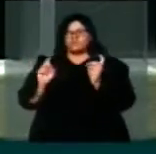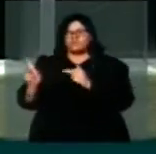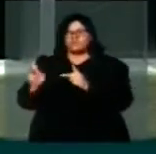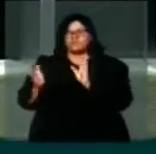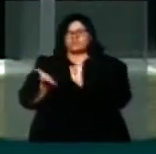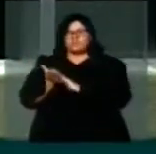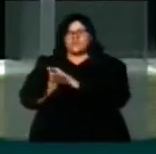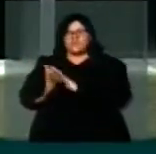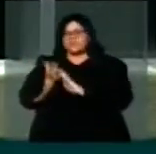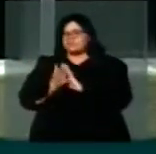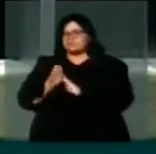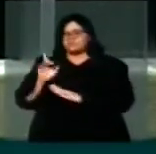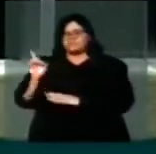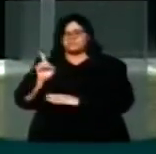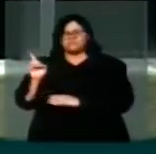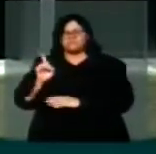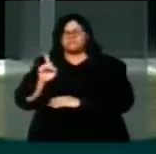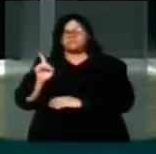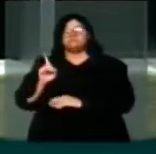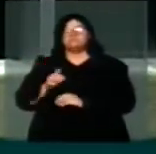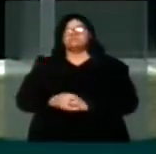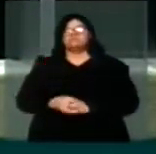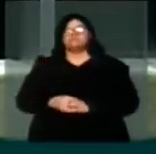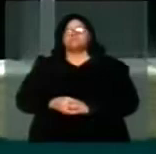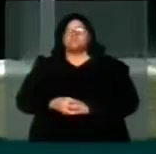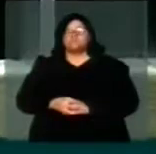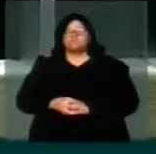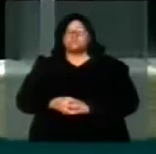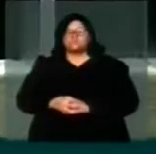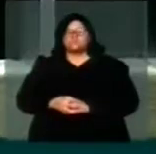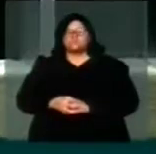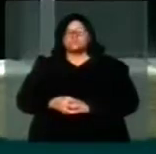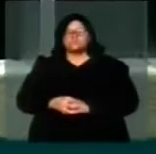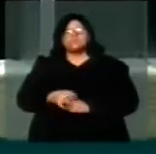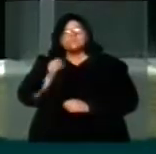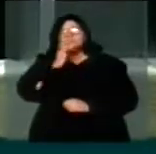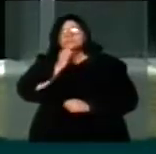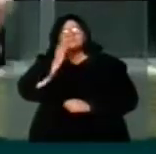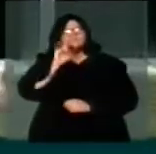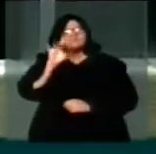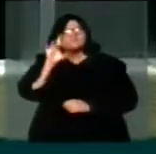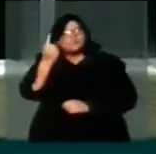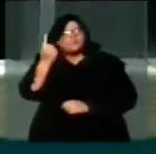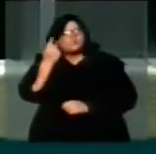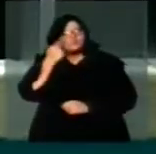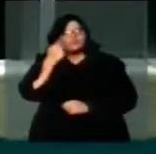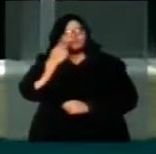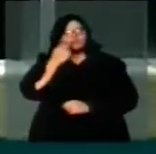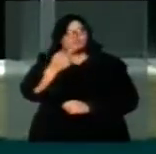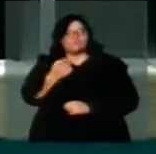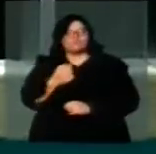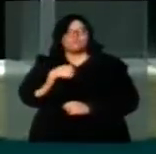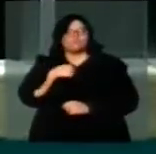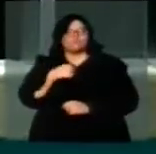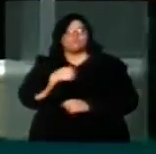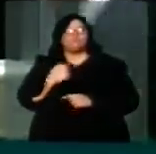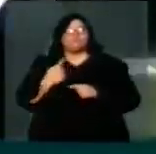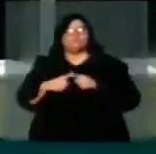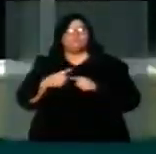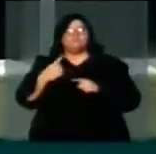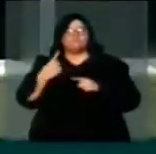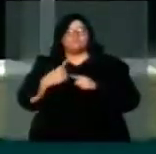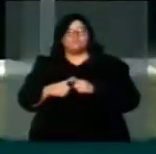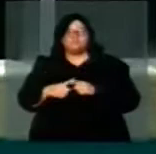aos Boeings que voavam para Havana. Isso é só um exemplo do que foi o cerco global